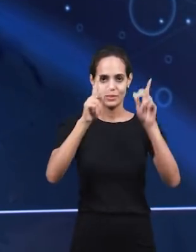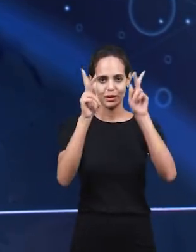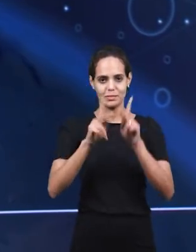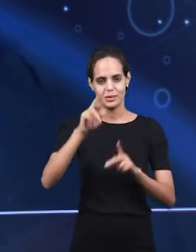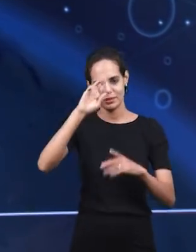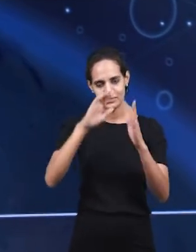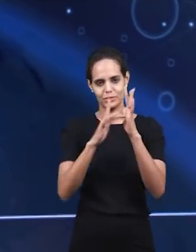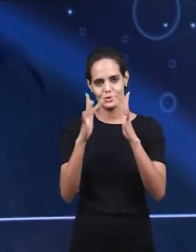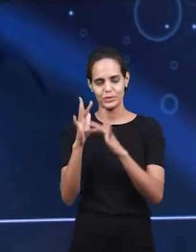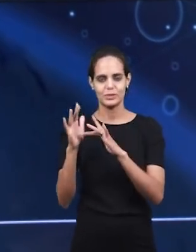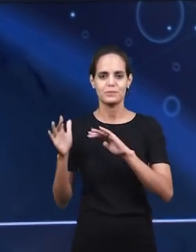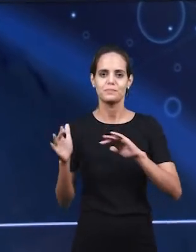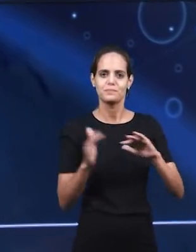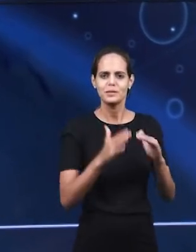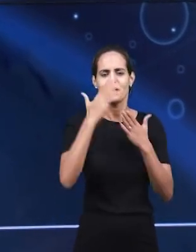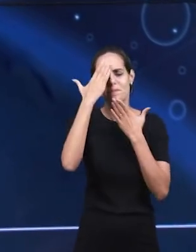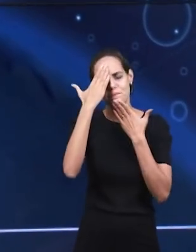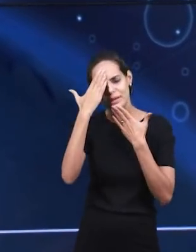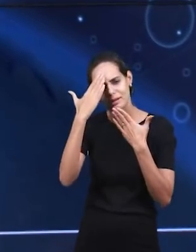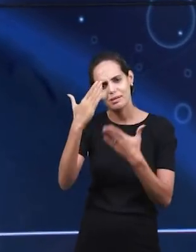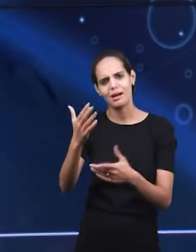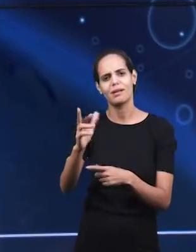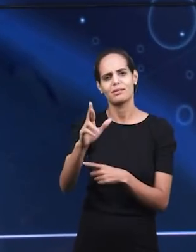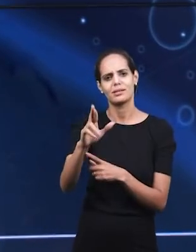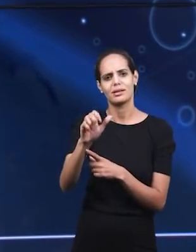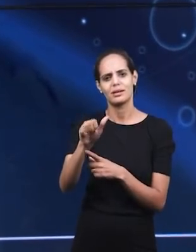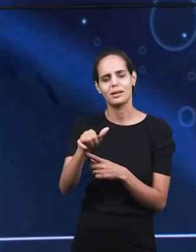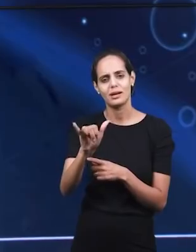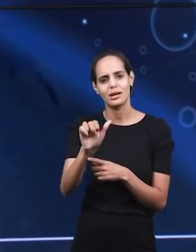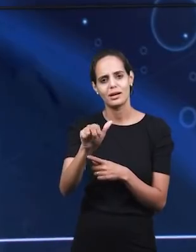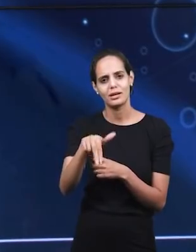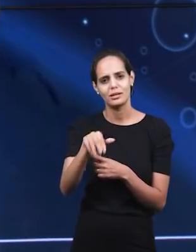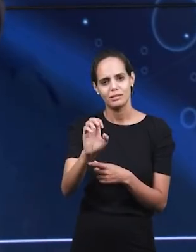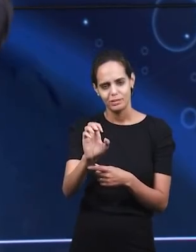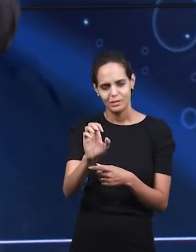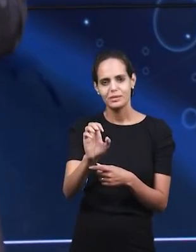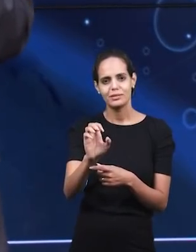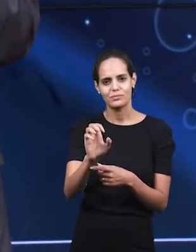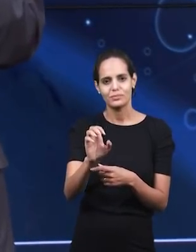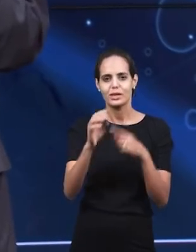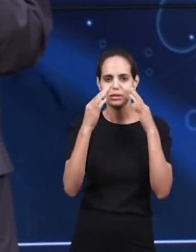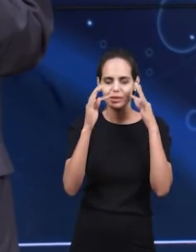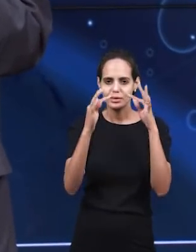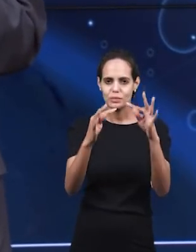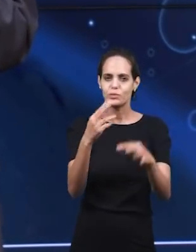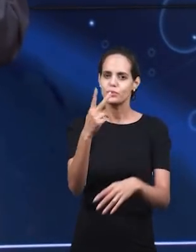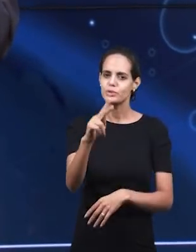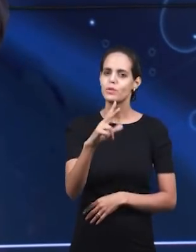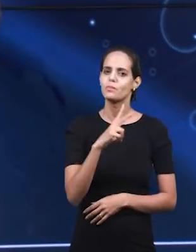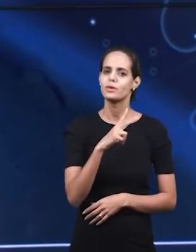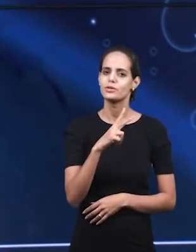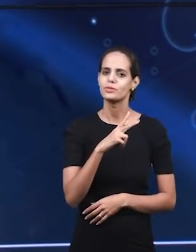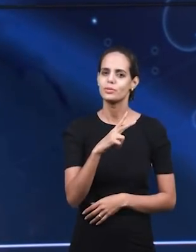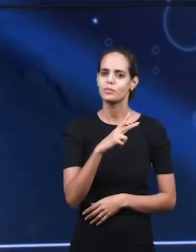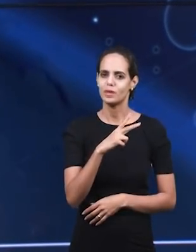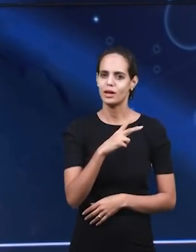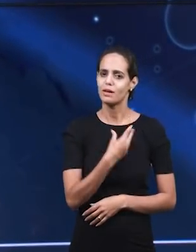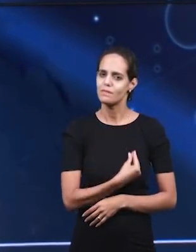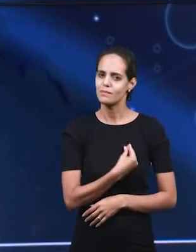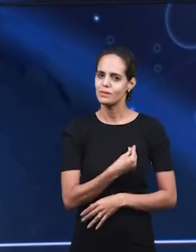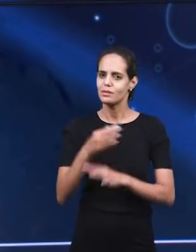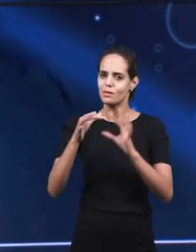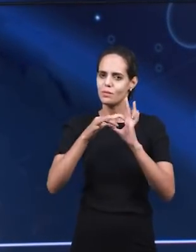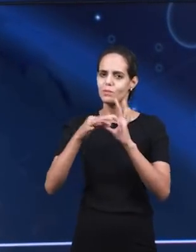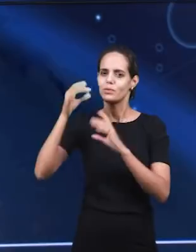irmã Rayane, por esse testemunho, inclusive pessoal seu, que o Senhor tem renovado a vida espiritual da irmã e a irmã